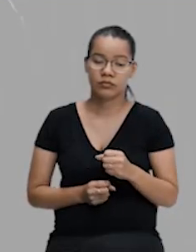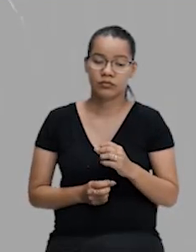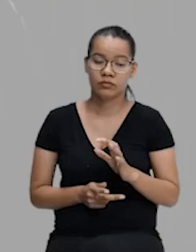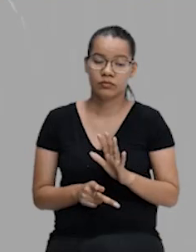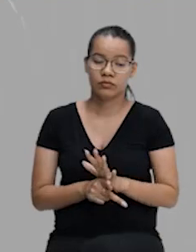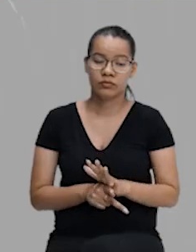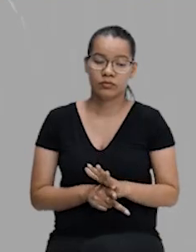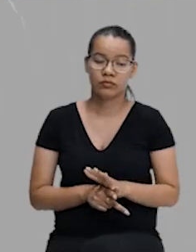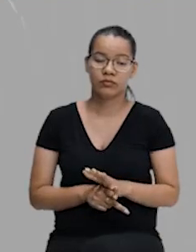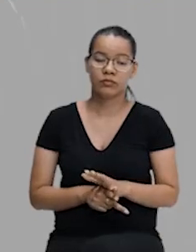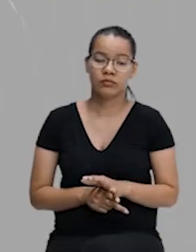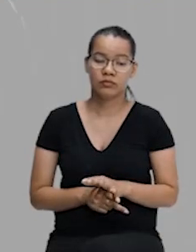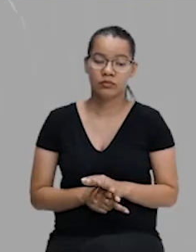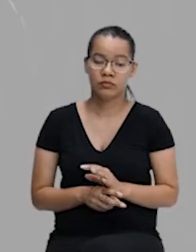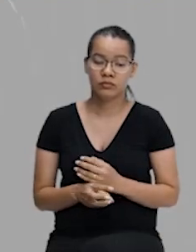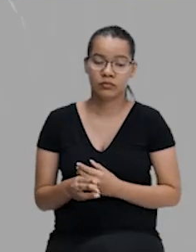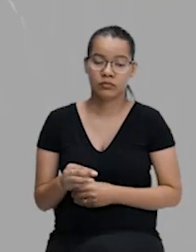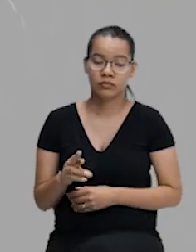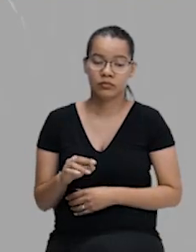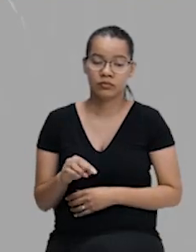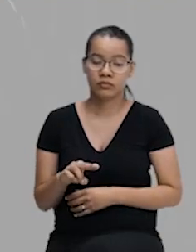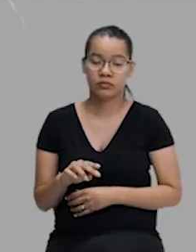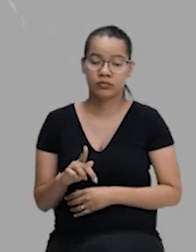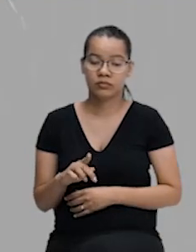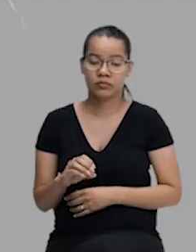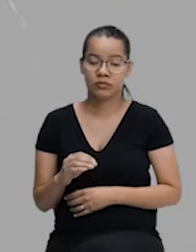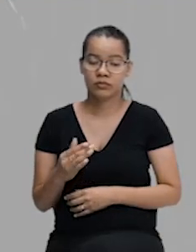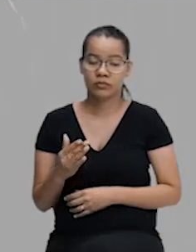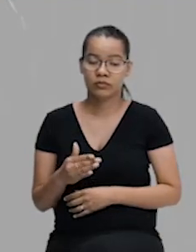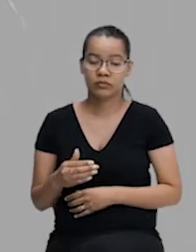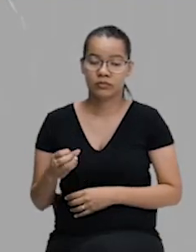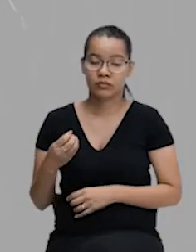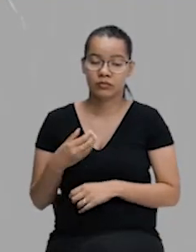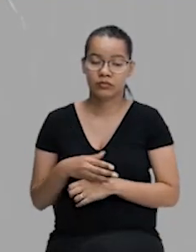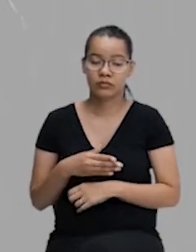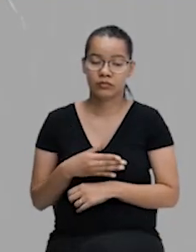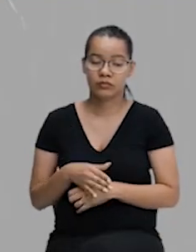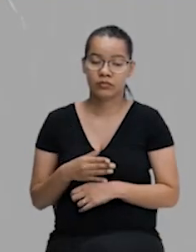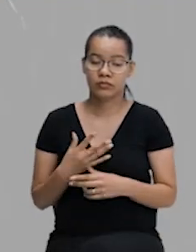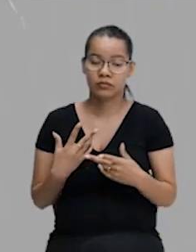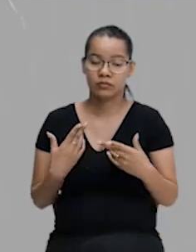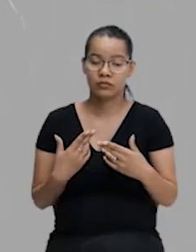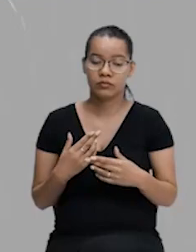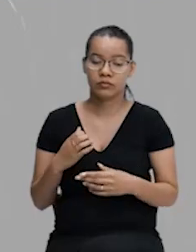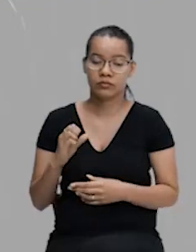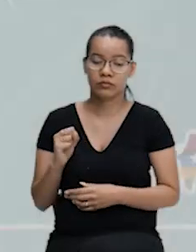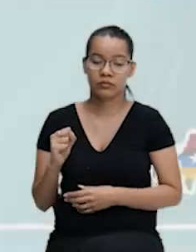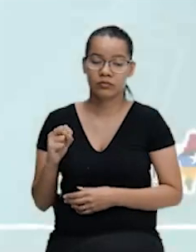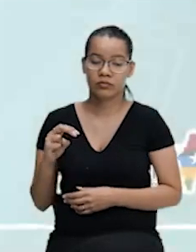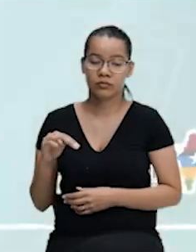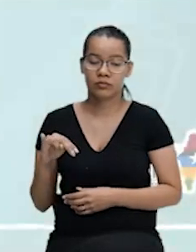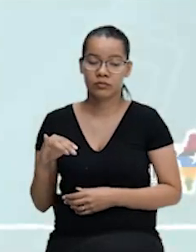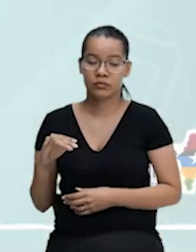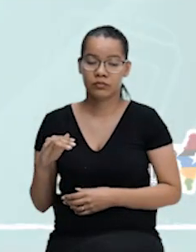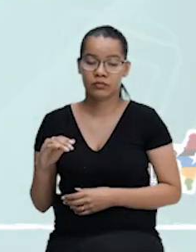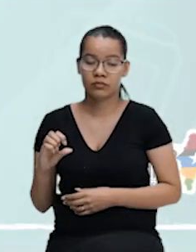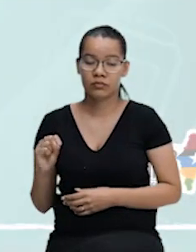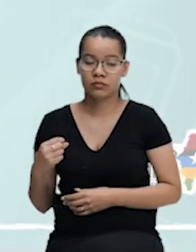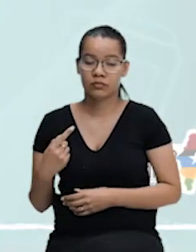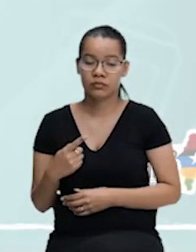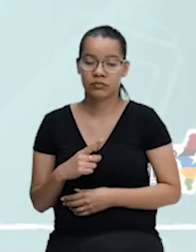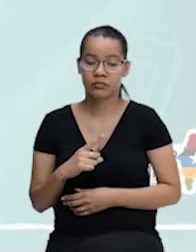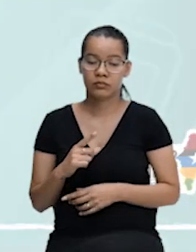turminha? Então, uma aplicação dos ésteres é como essências, mas também nós vamos ter ésteres na forma